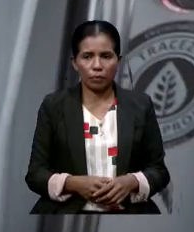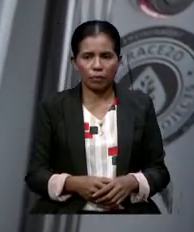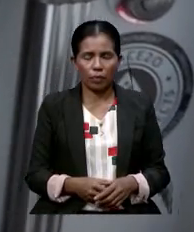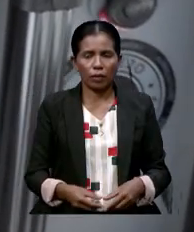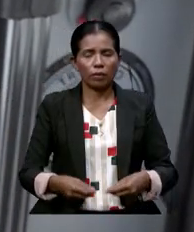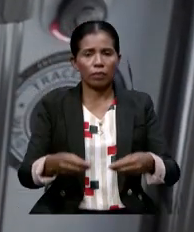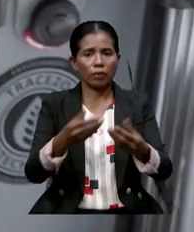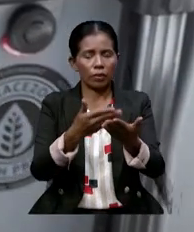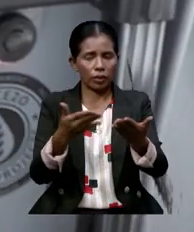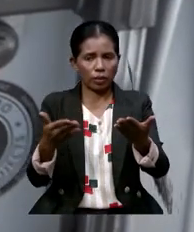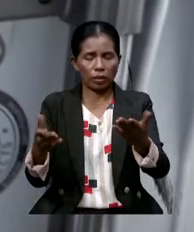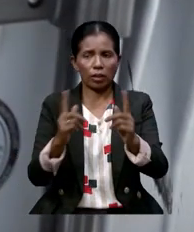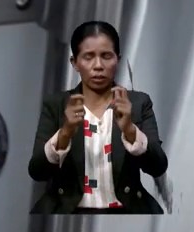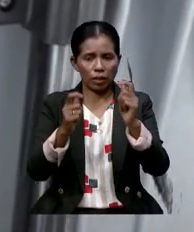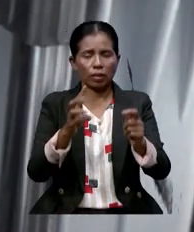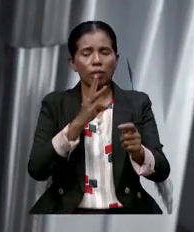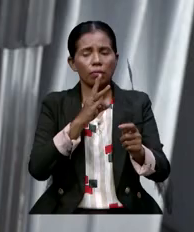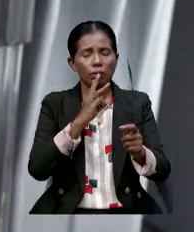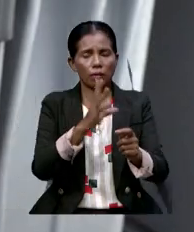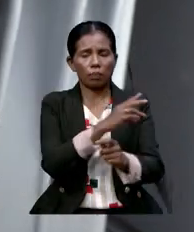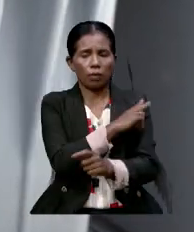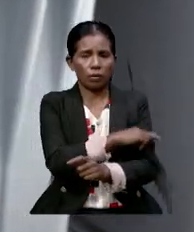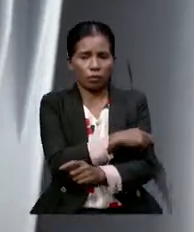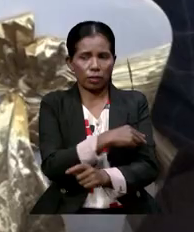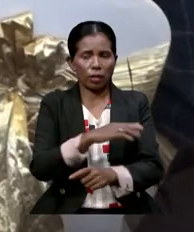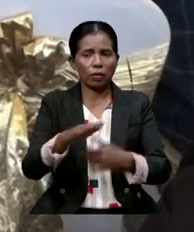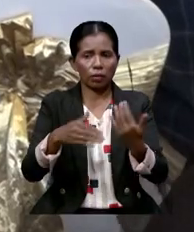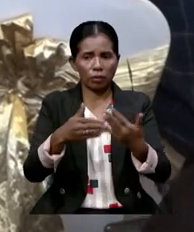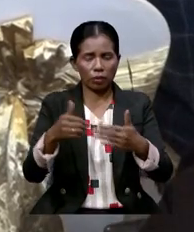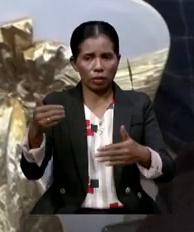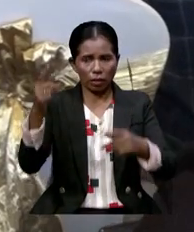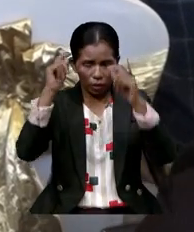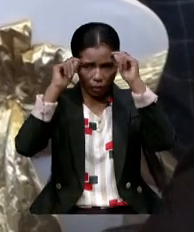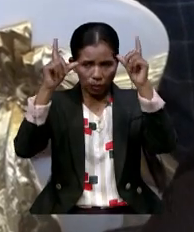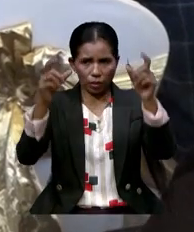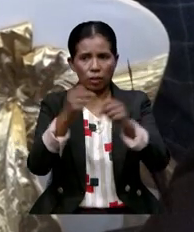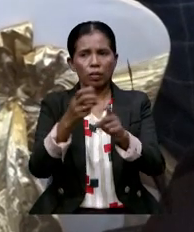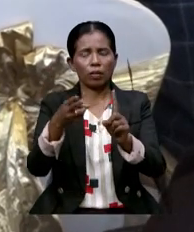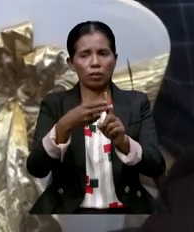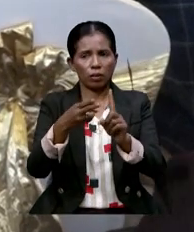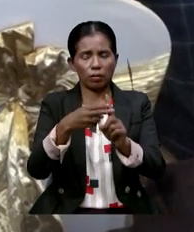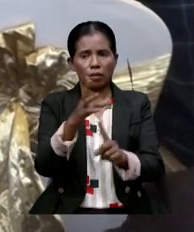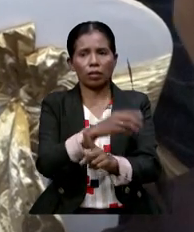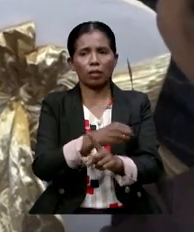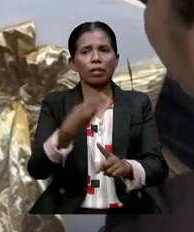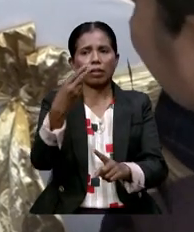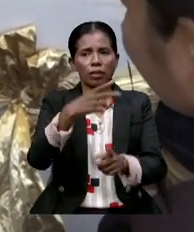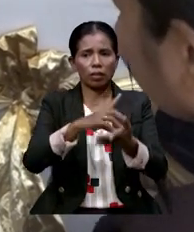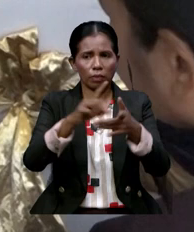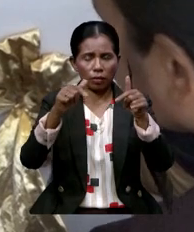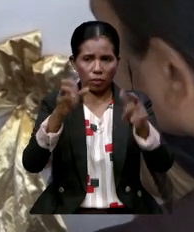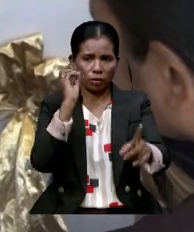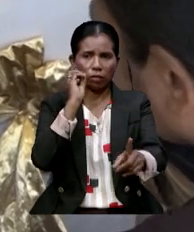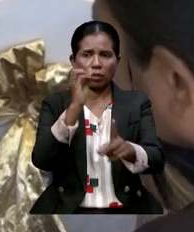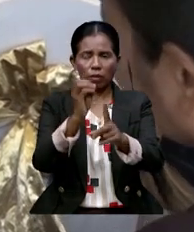Distribuição de equipamentos teste para fasilidade de saúde, sira e a teritóriu nacional, né? Halau e hotel novo turismo quinta semana, né? O